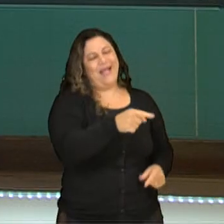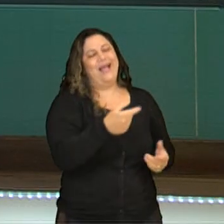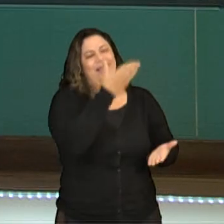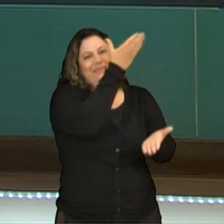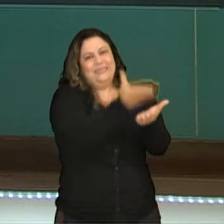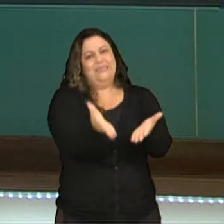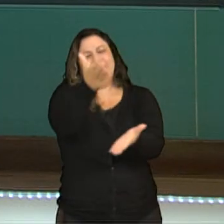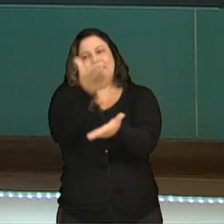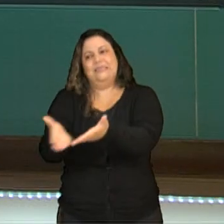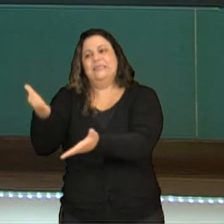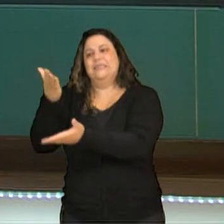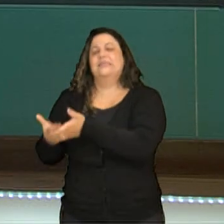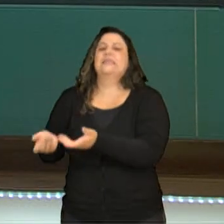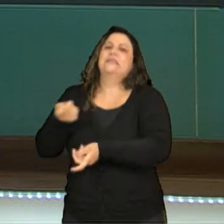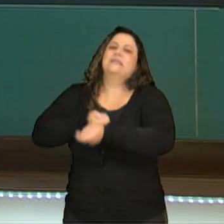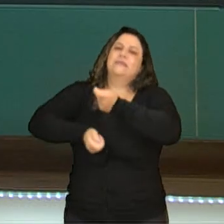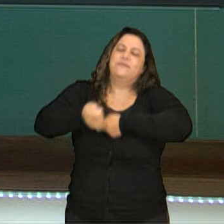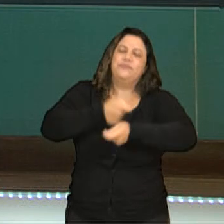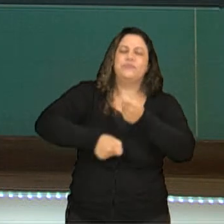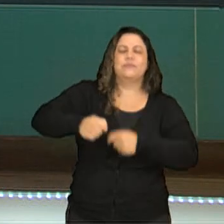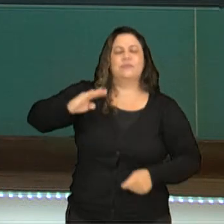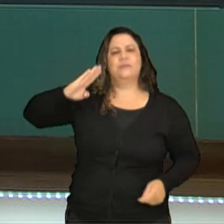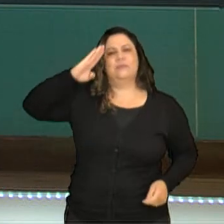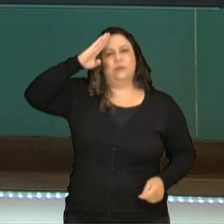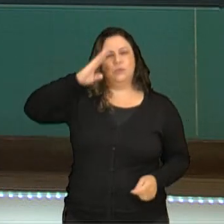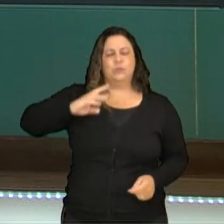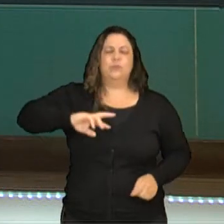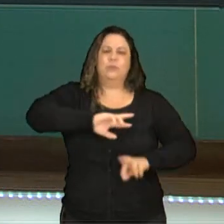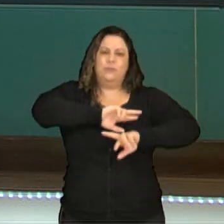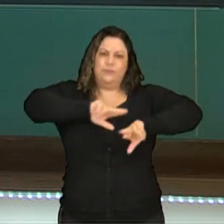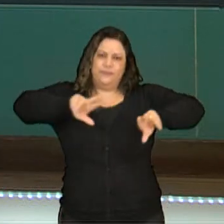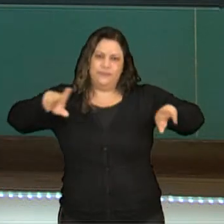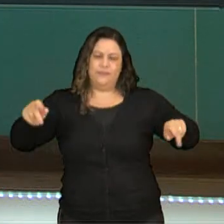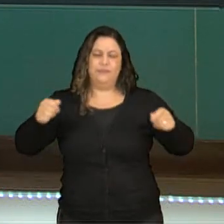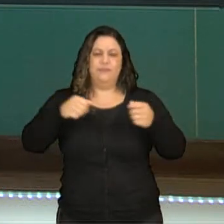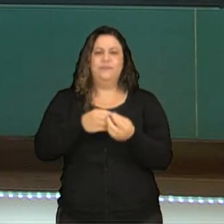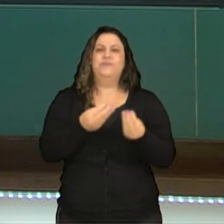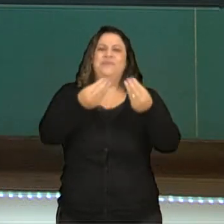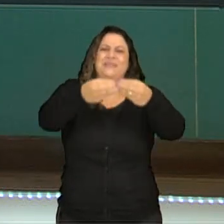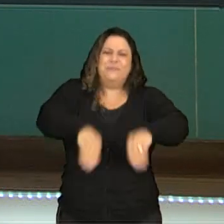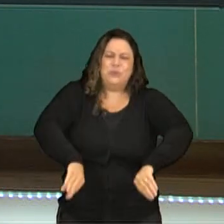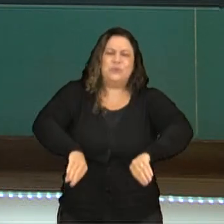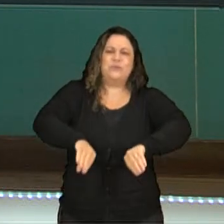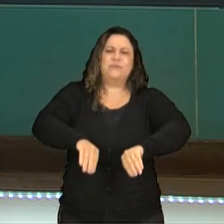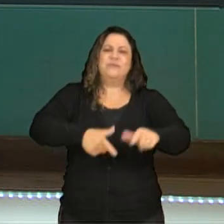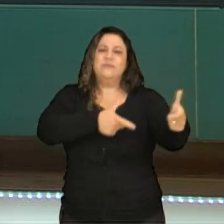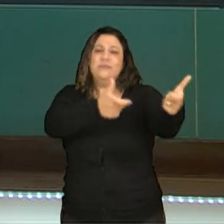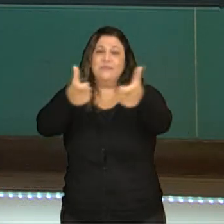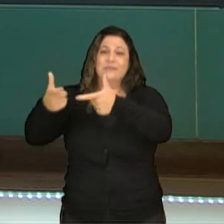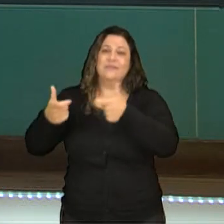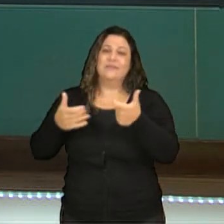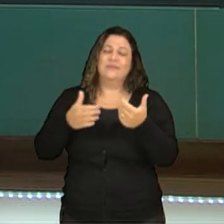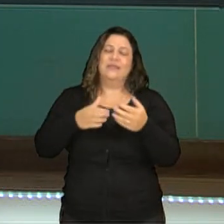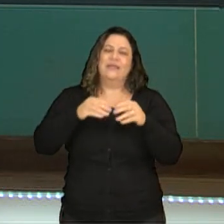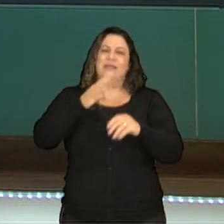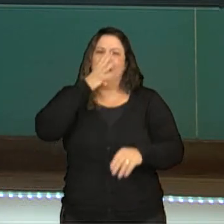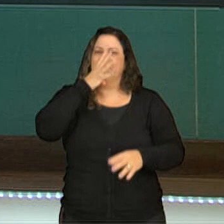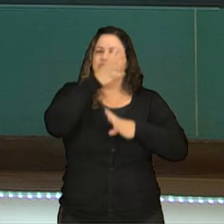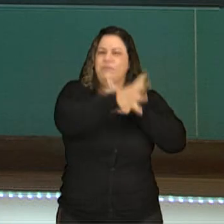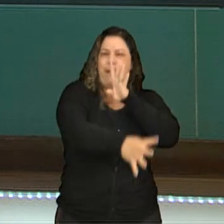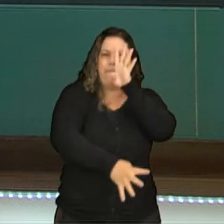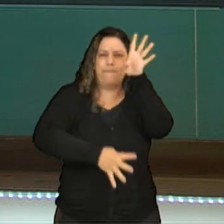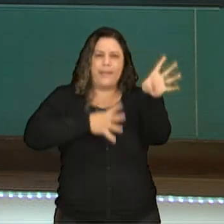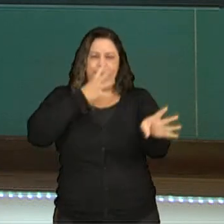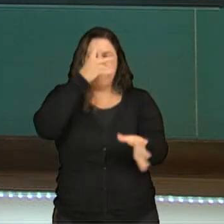perdas econômicas, militares. A Alemanha foi, além de estar arrasada pela guerra, também humilhada por